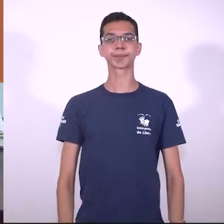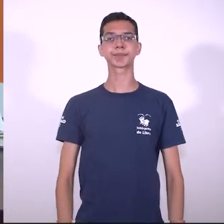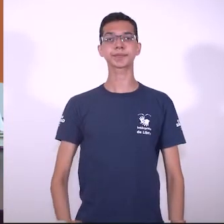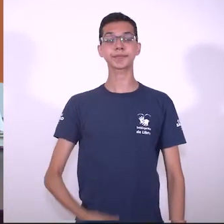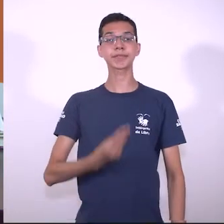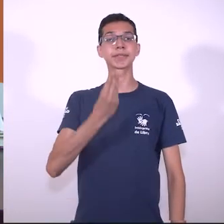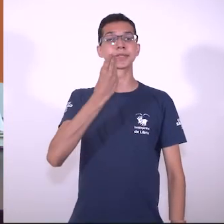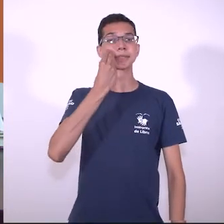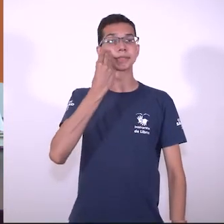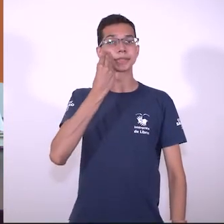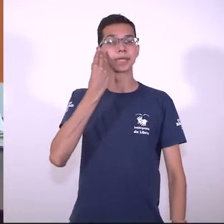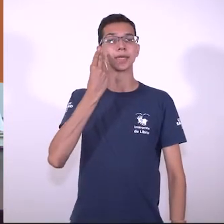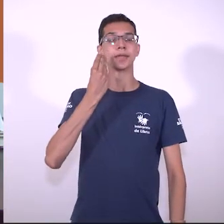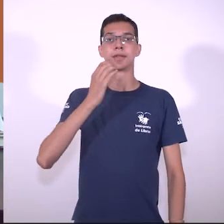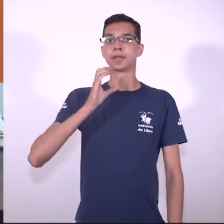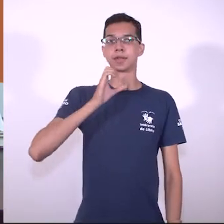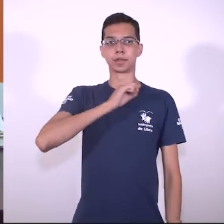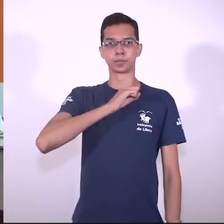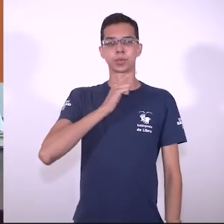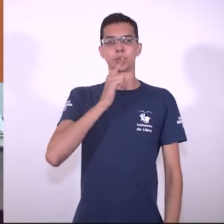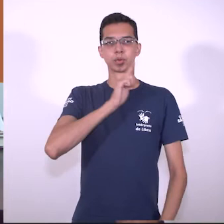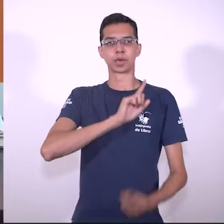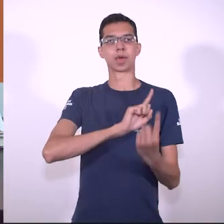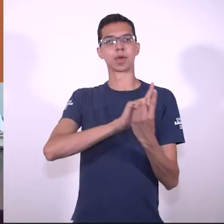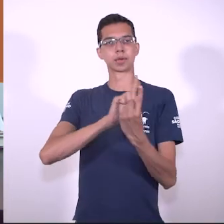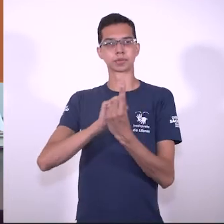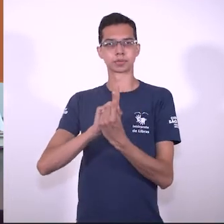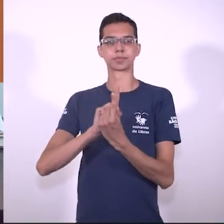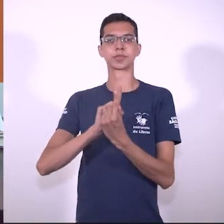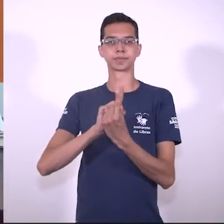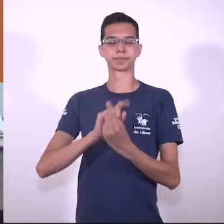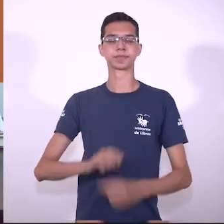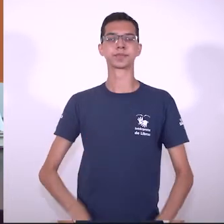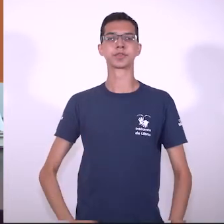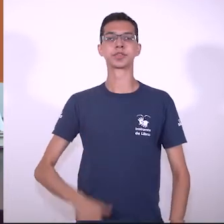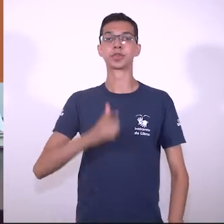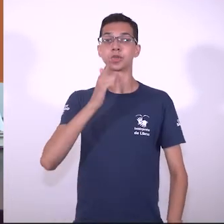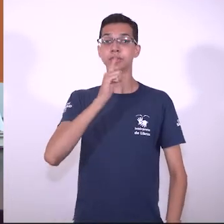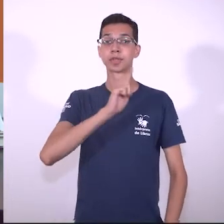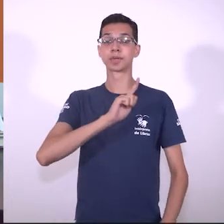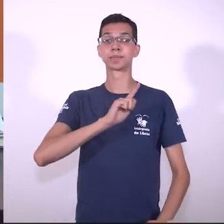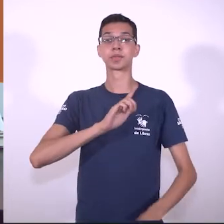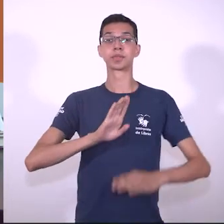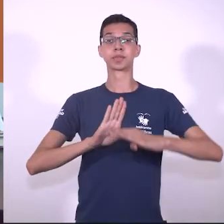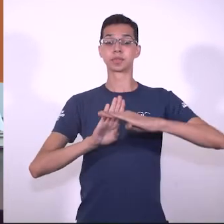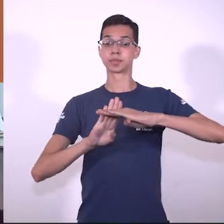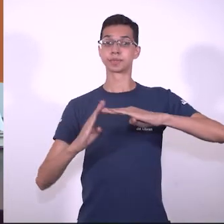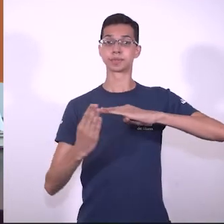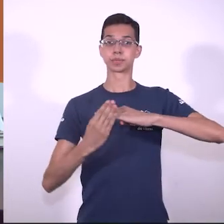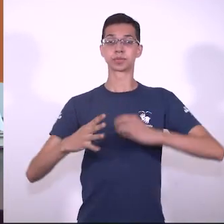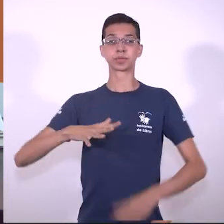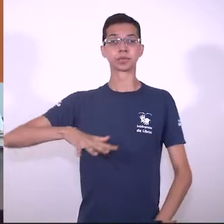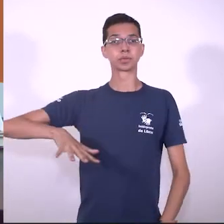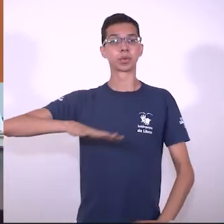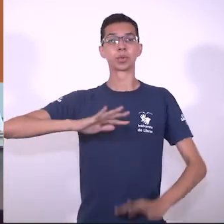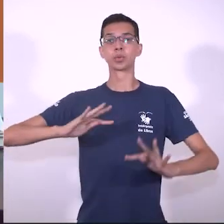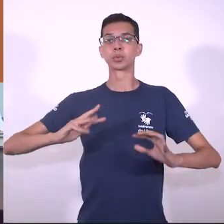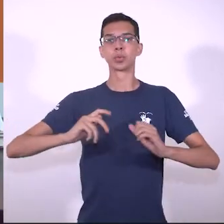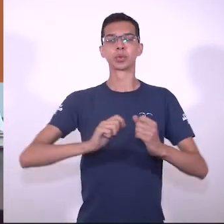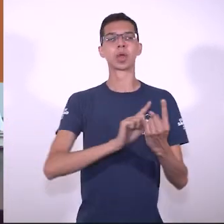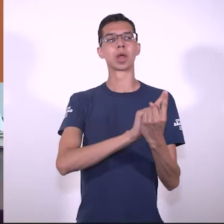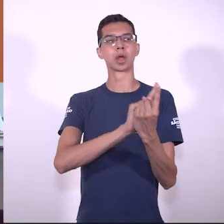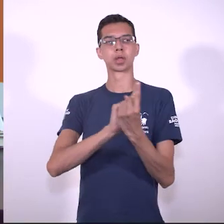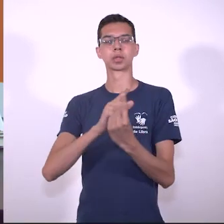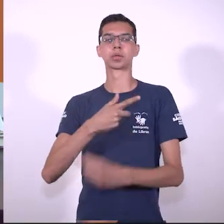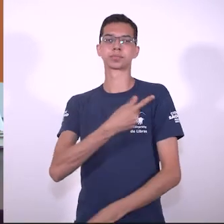Paulo, procurando atingir toda a comunidade, todos os bairros, da melhor forma possível